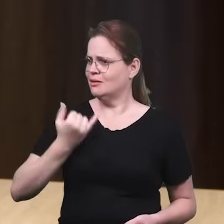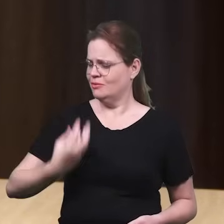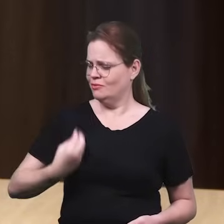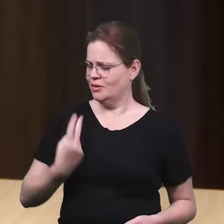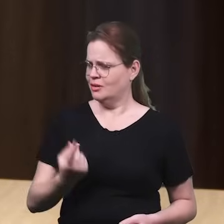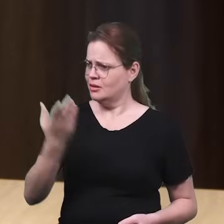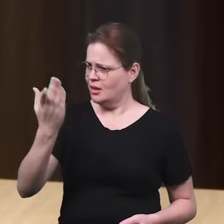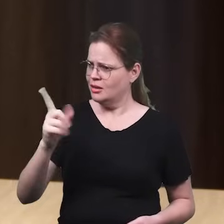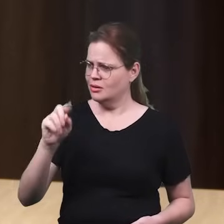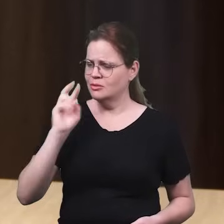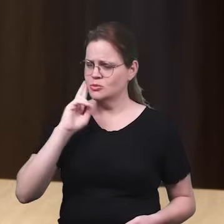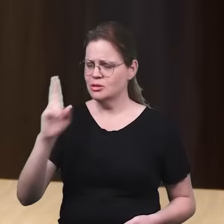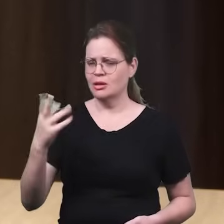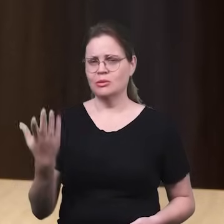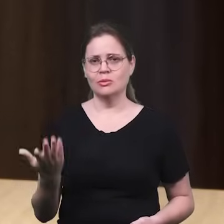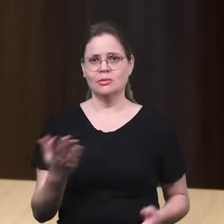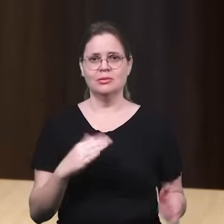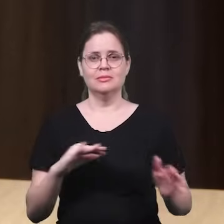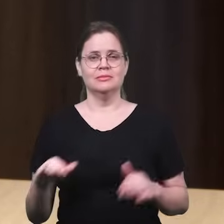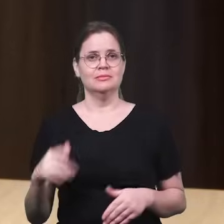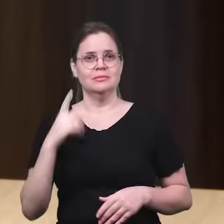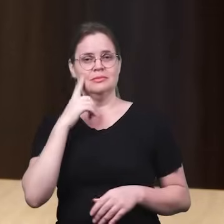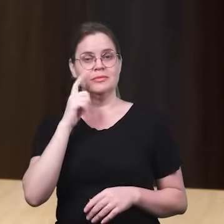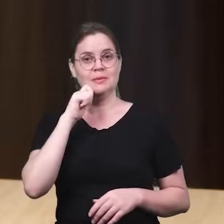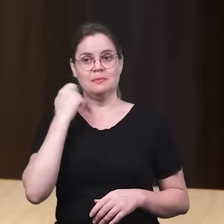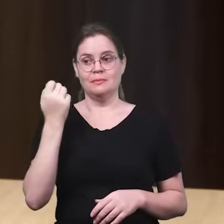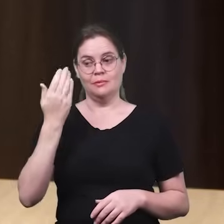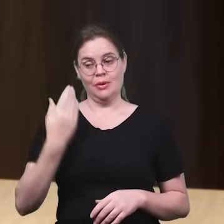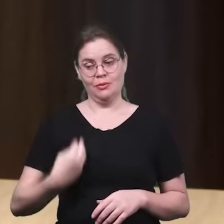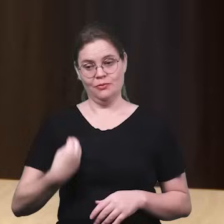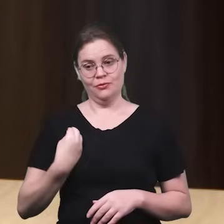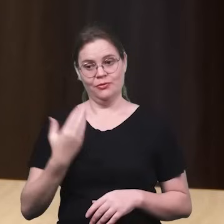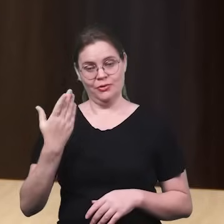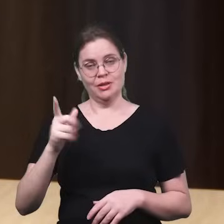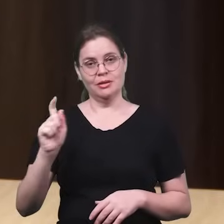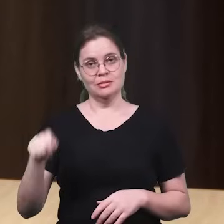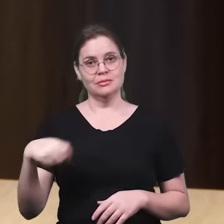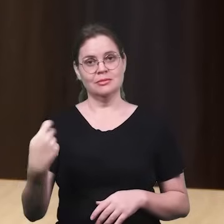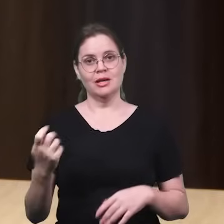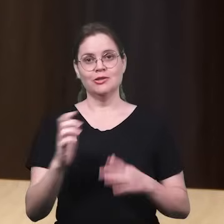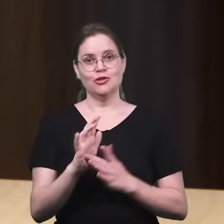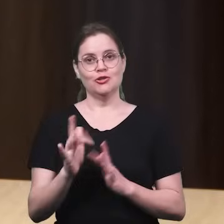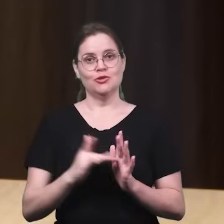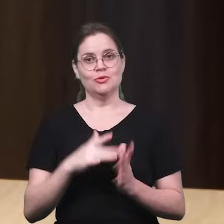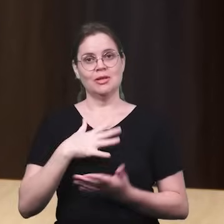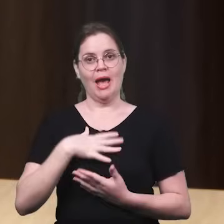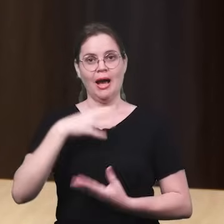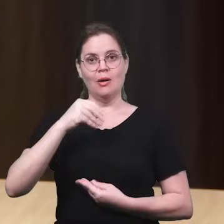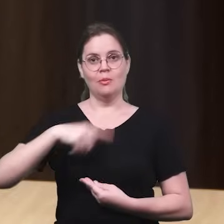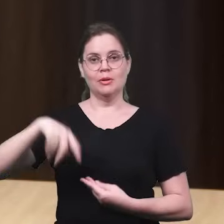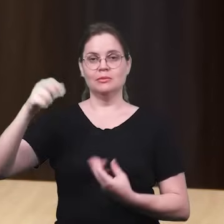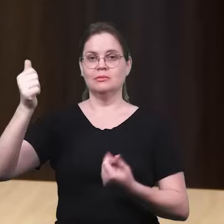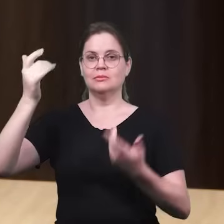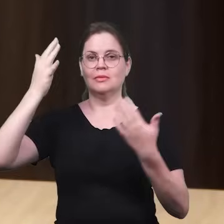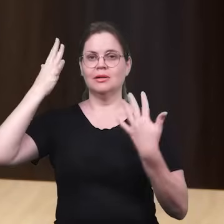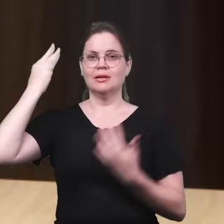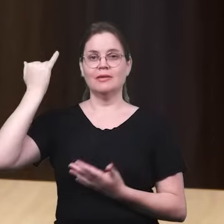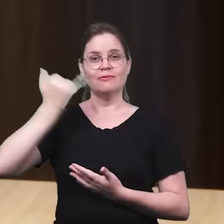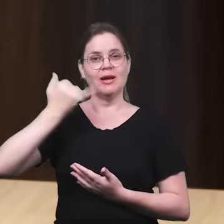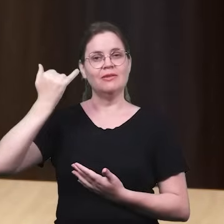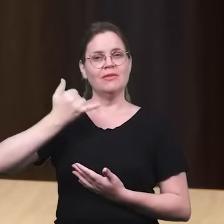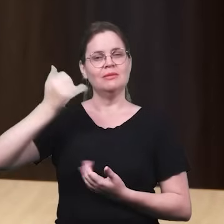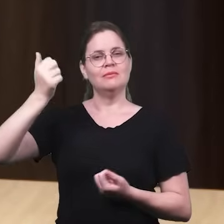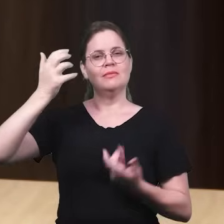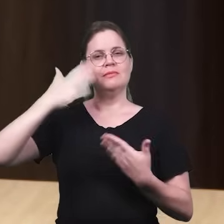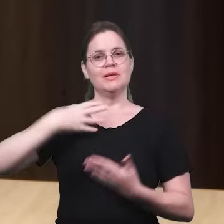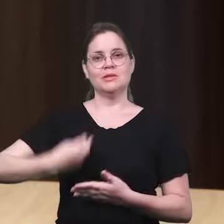eterna. Aleluia. Então, esse pão da vida que é Jesus, que alimenta a alma, são palavras de vida eterna. Não